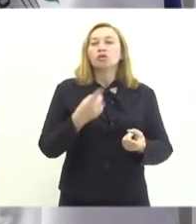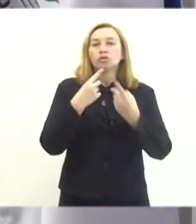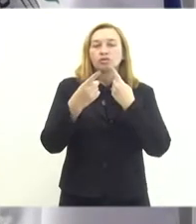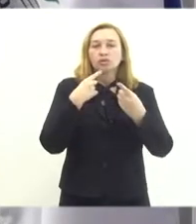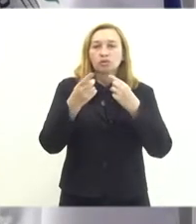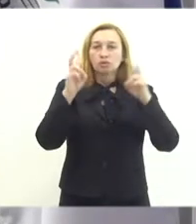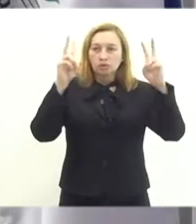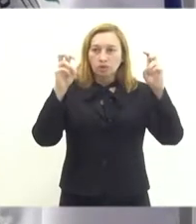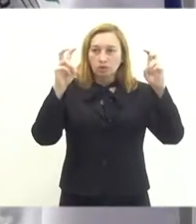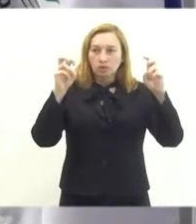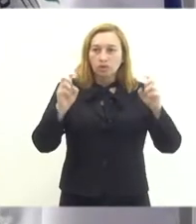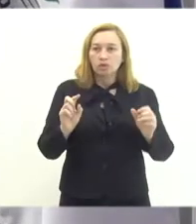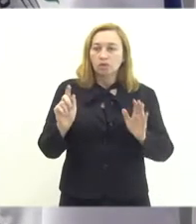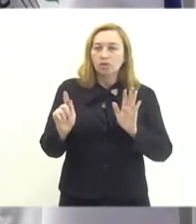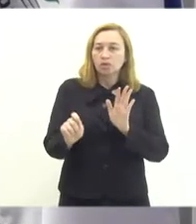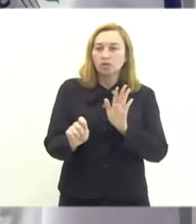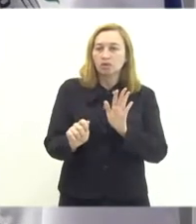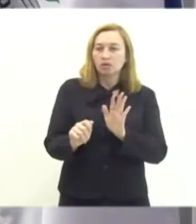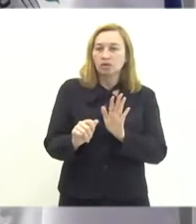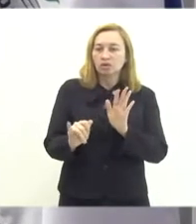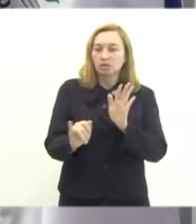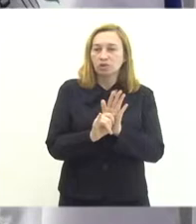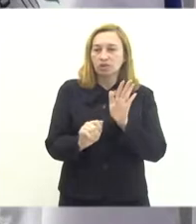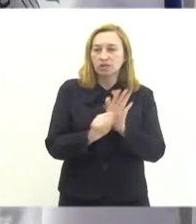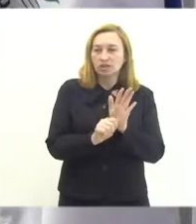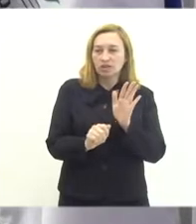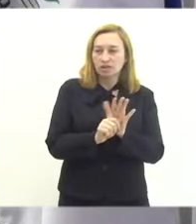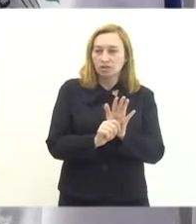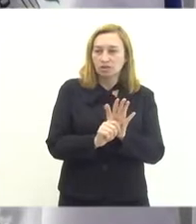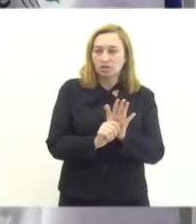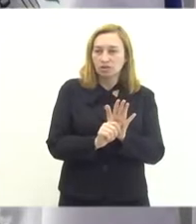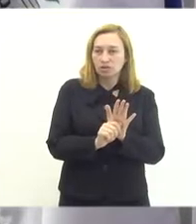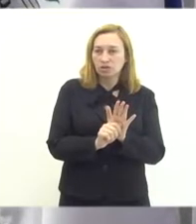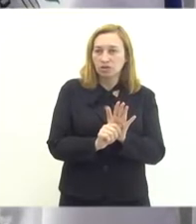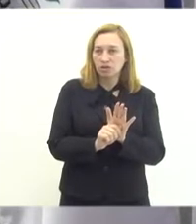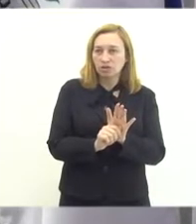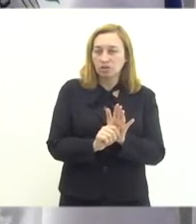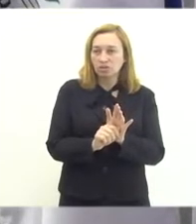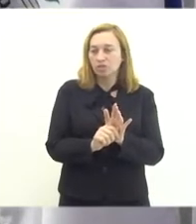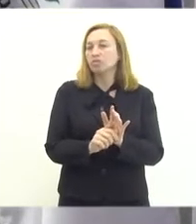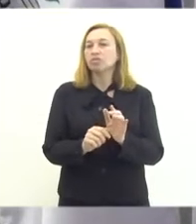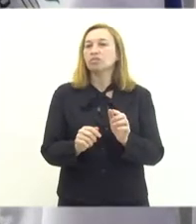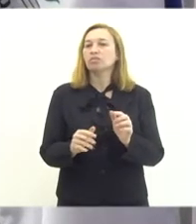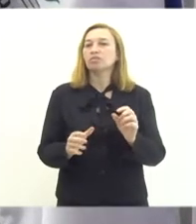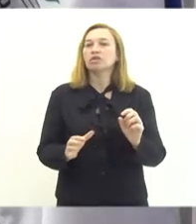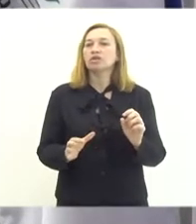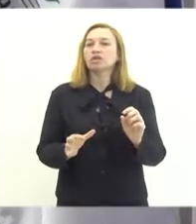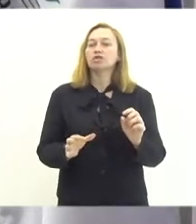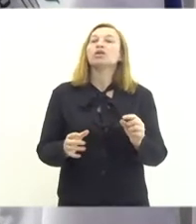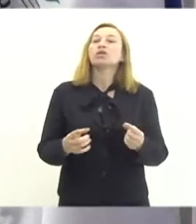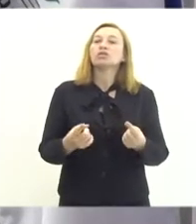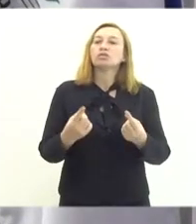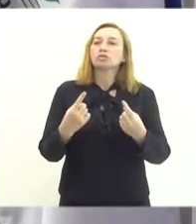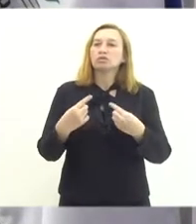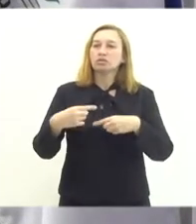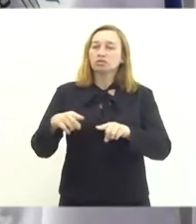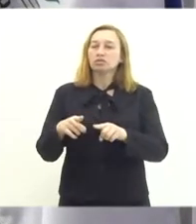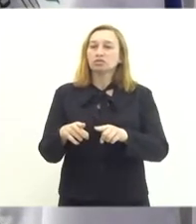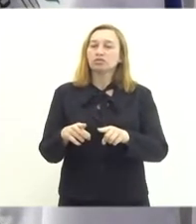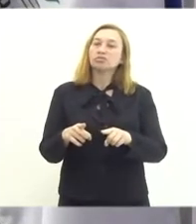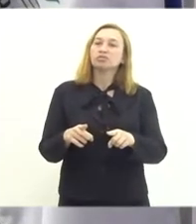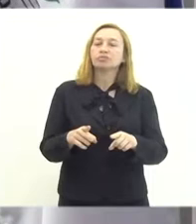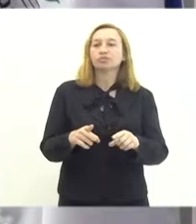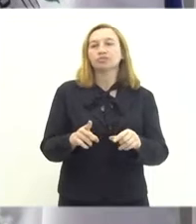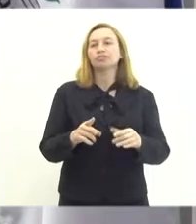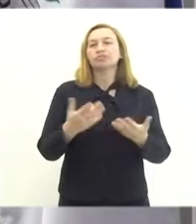será ações de prevenção ao uso de drogas direcionadas à população em situação de rua e Desde já agradeço